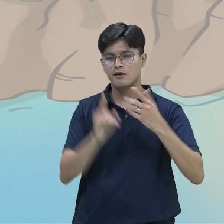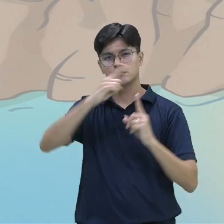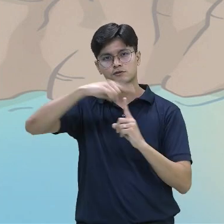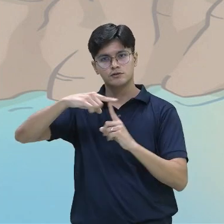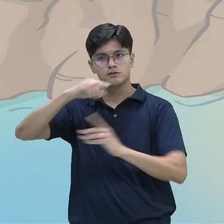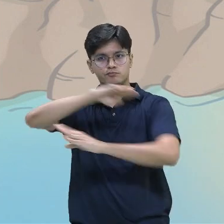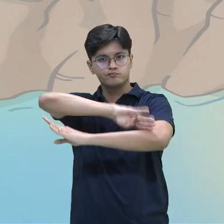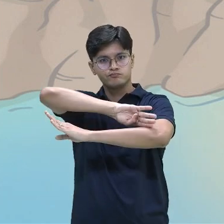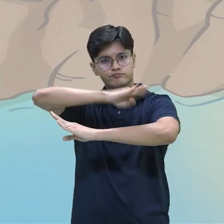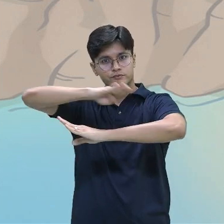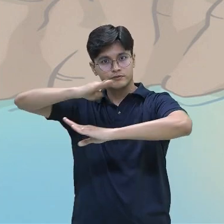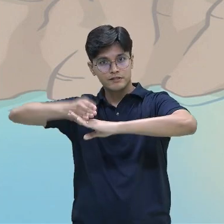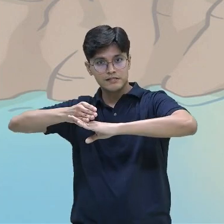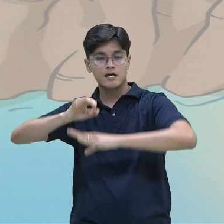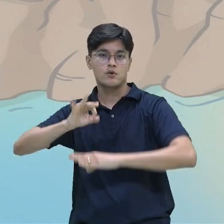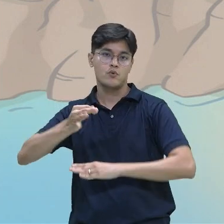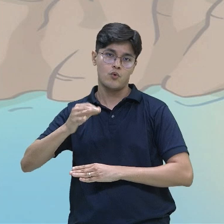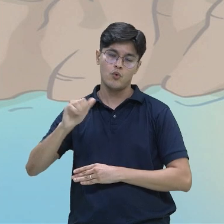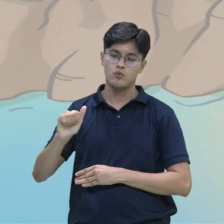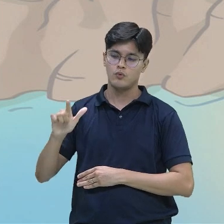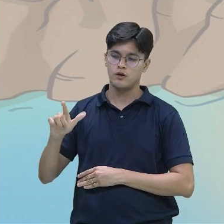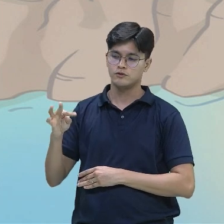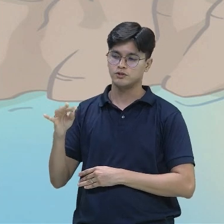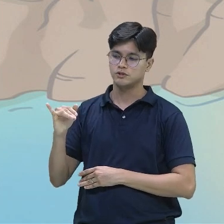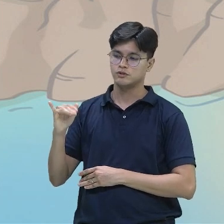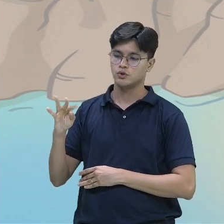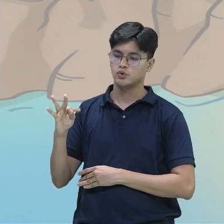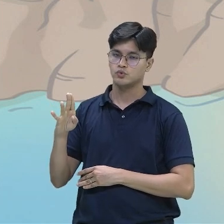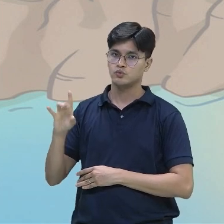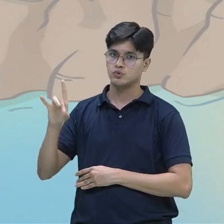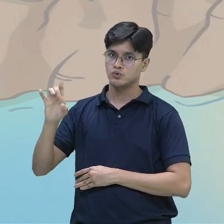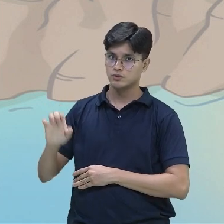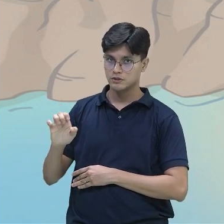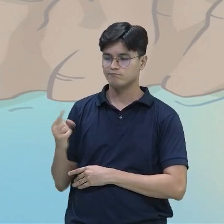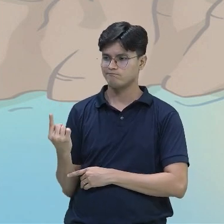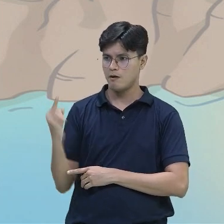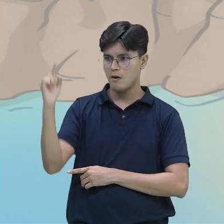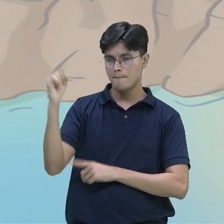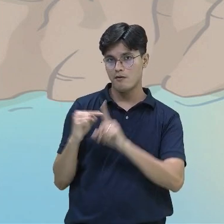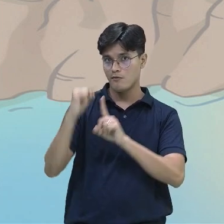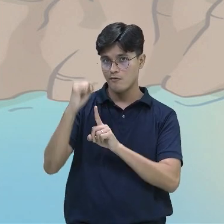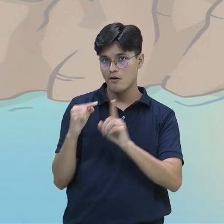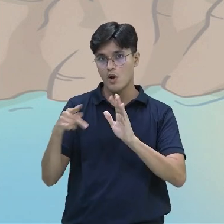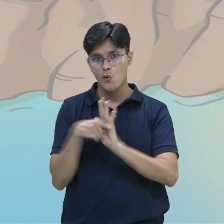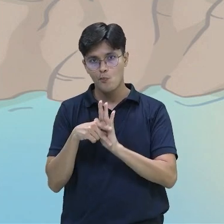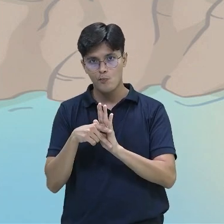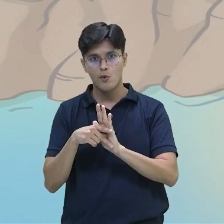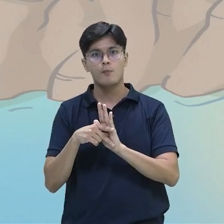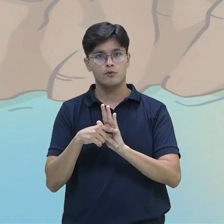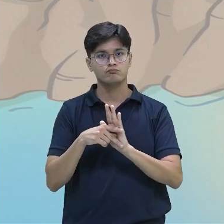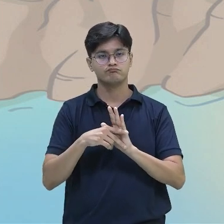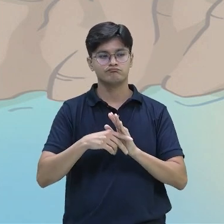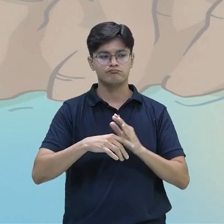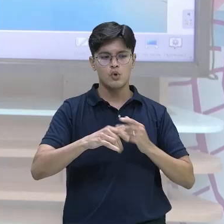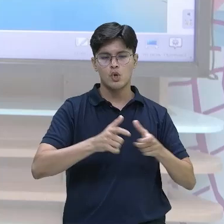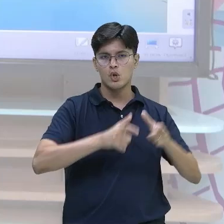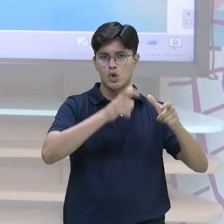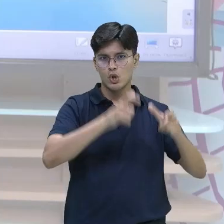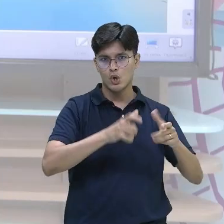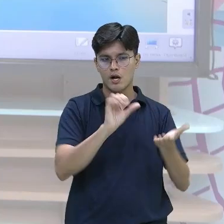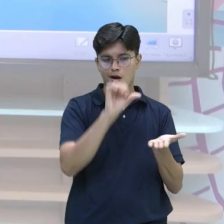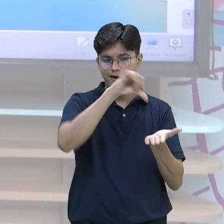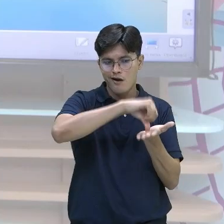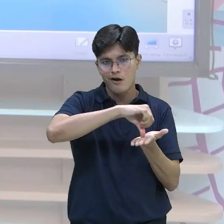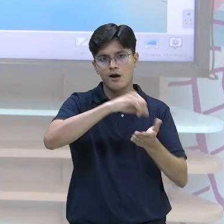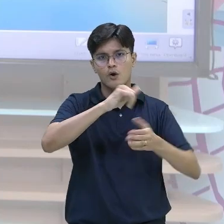altitude dela. Ou a altitude daquela cidade. Aquela cidade, qual é a altitude dela em relação ao nível do mar? A gente sempre tem